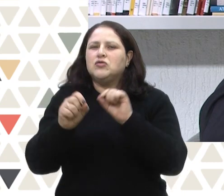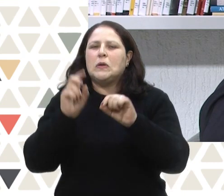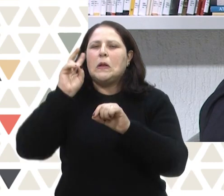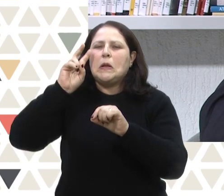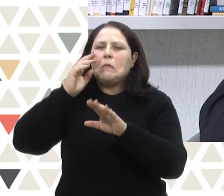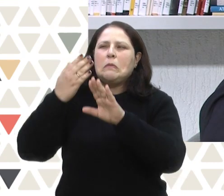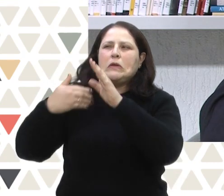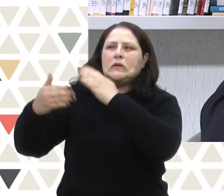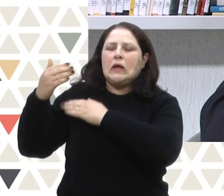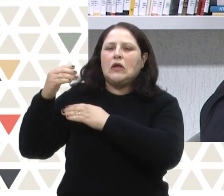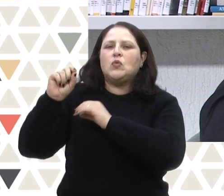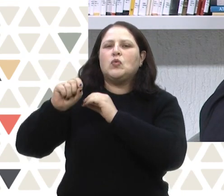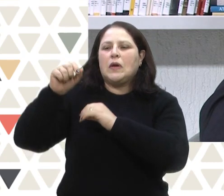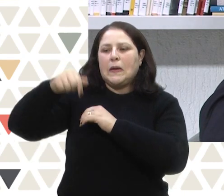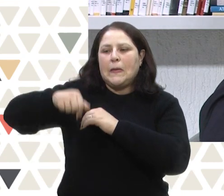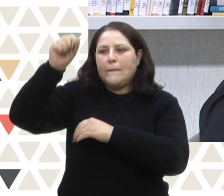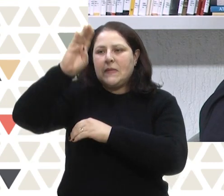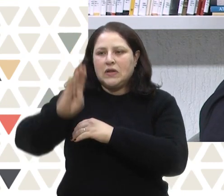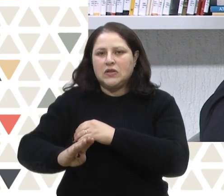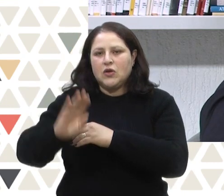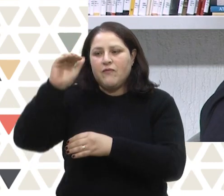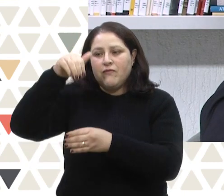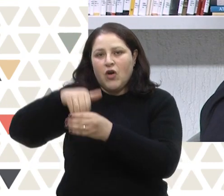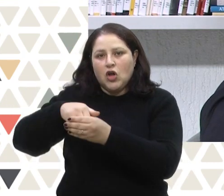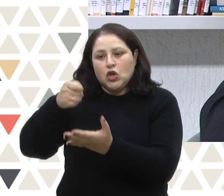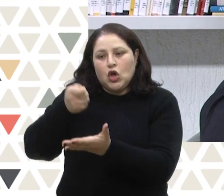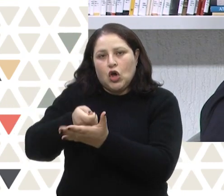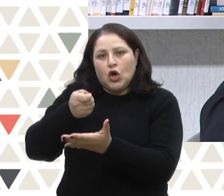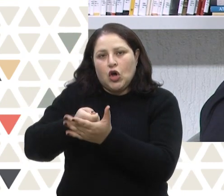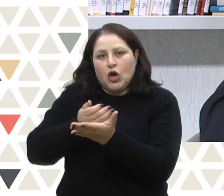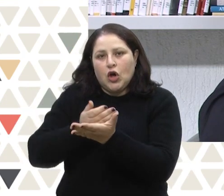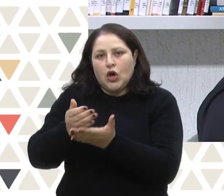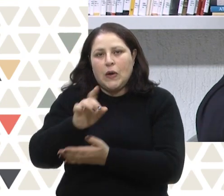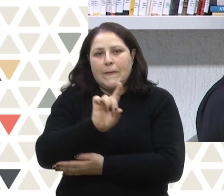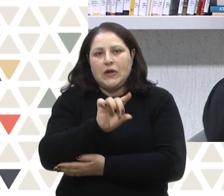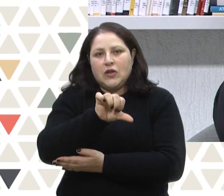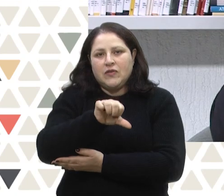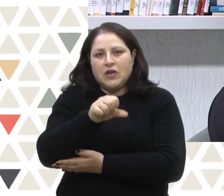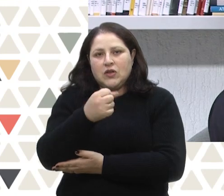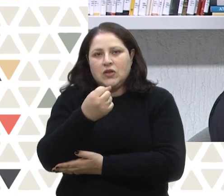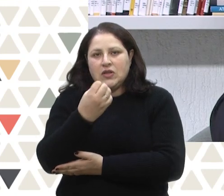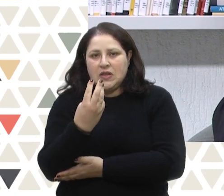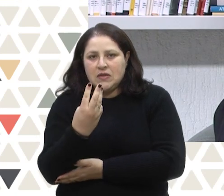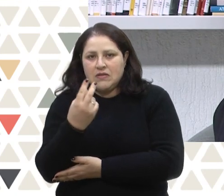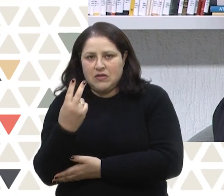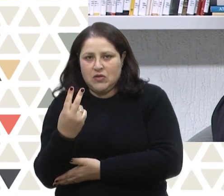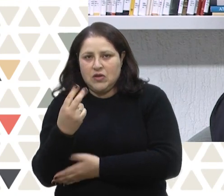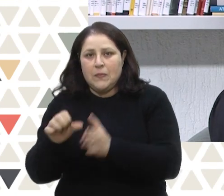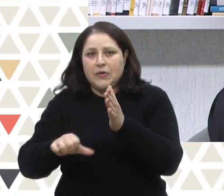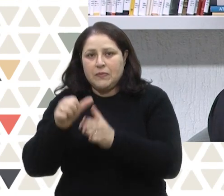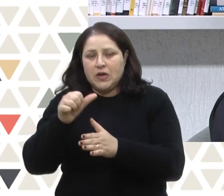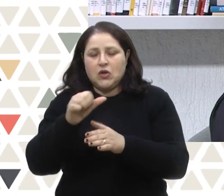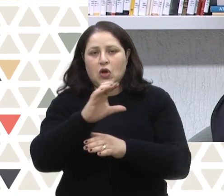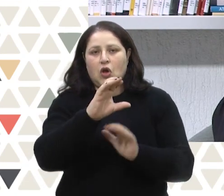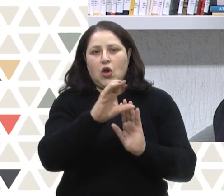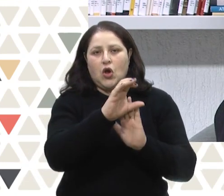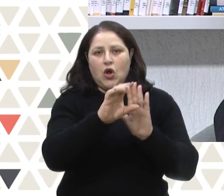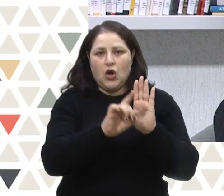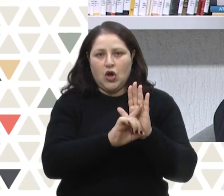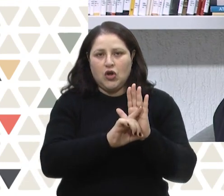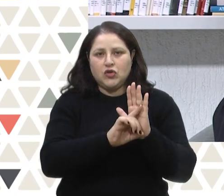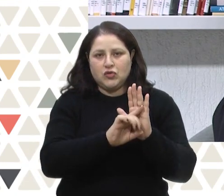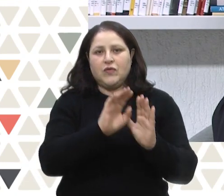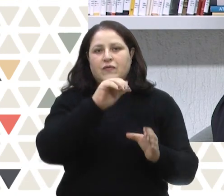Brasil, ele é obrigatório desde 1932, com o primeiro Código Eleitoral. Até o primeiro